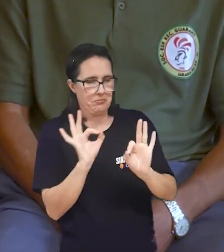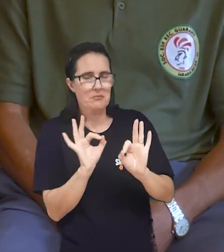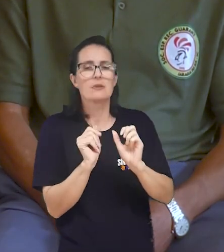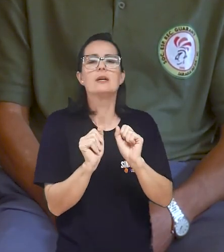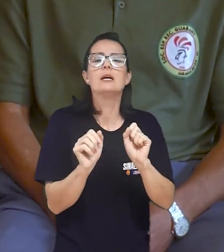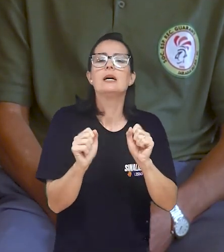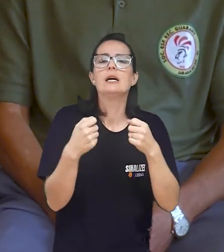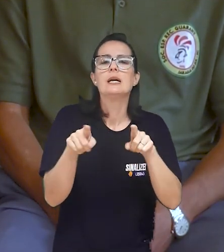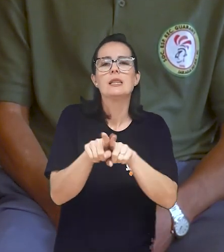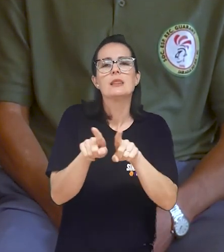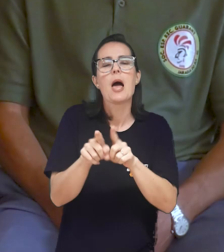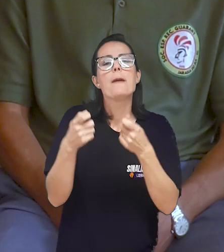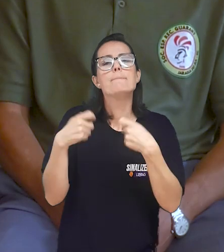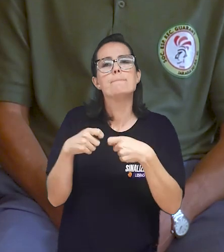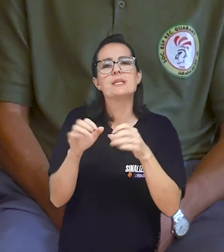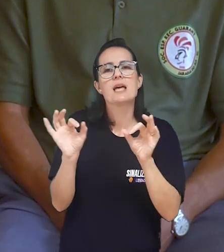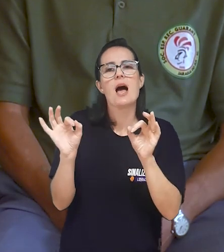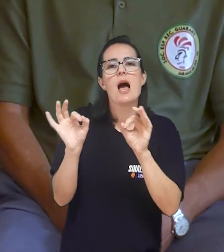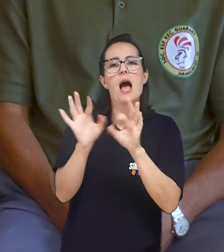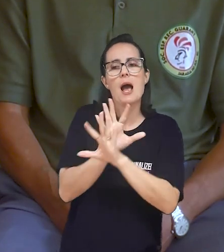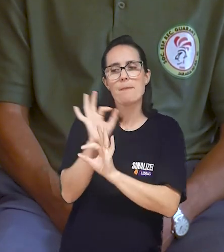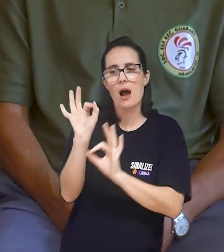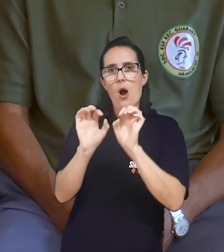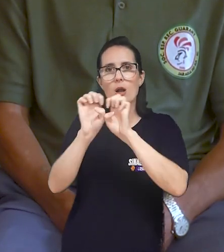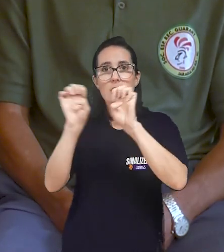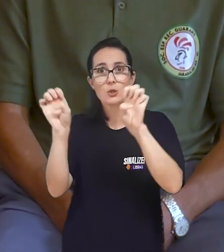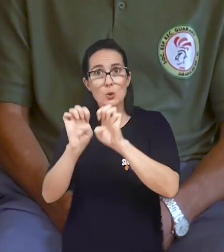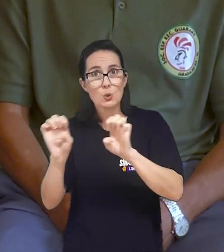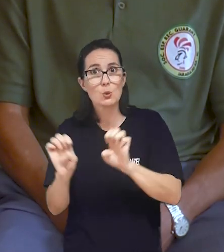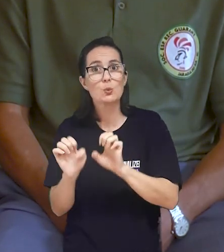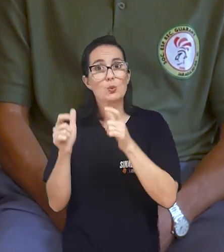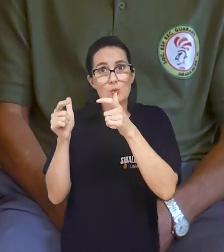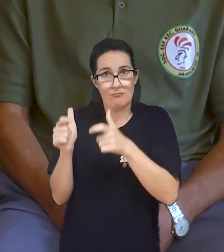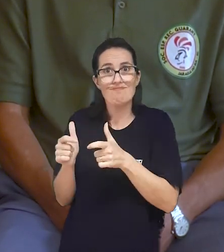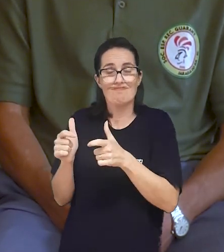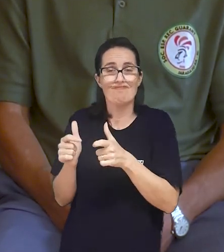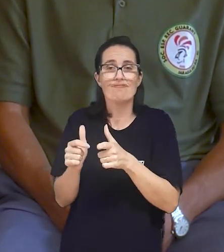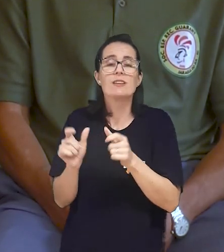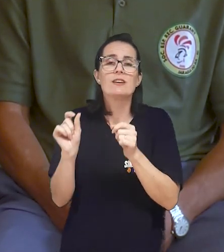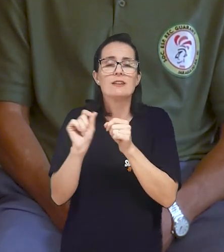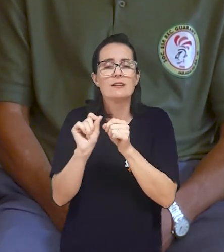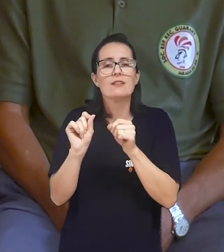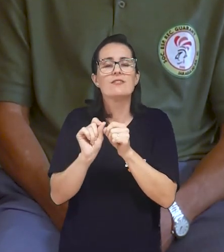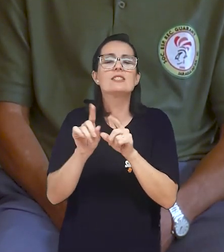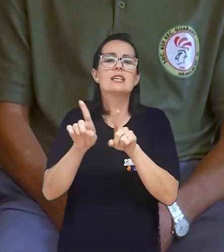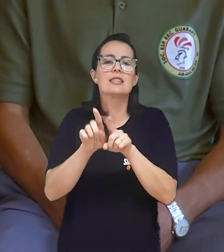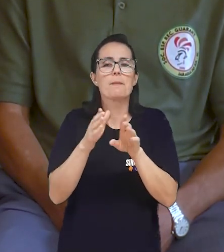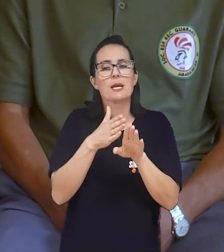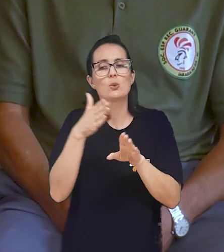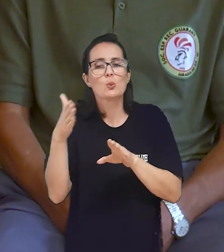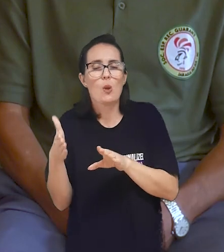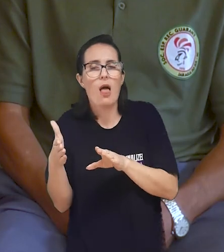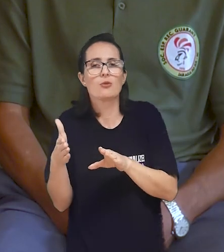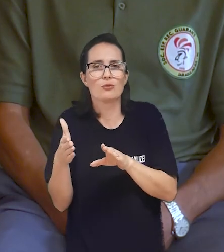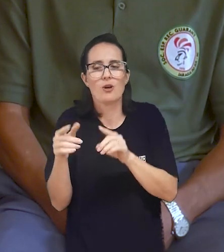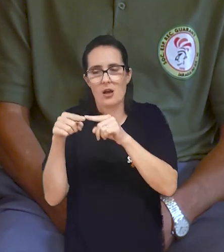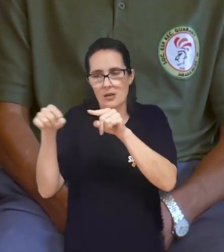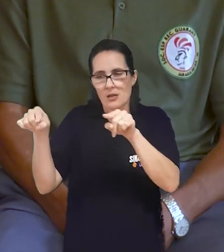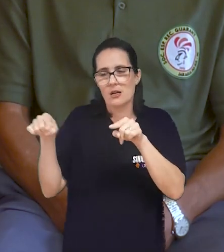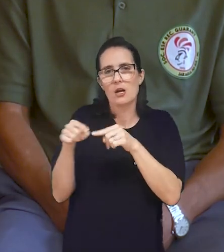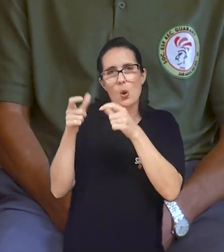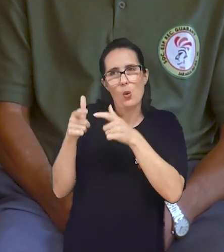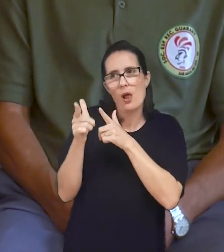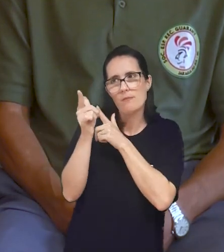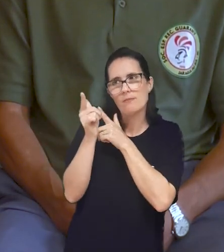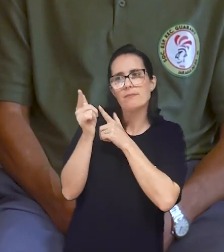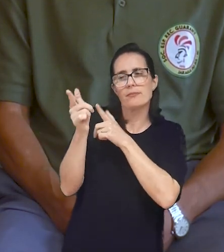terminar de reformar a estrutura existente e novamente fazer o galpão anexo ali, onde que a